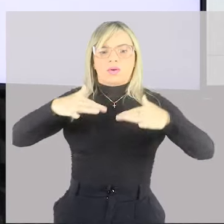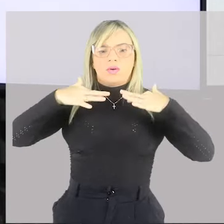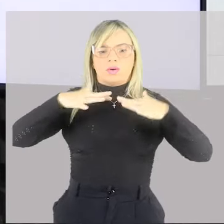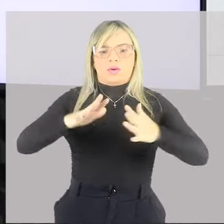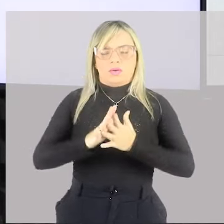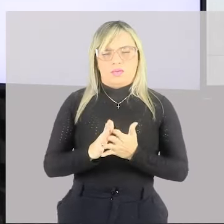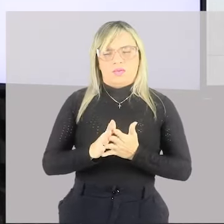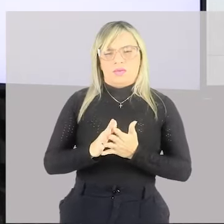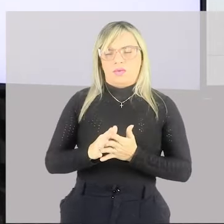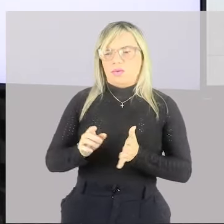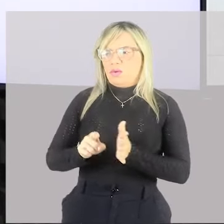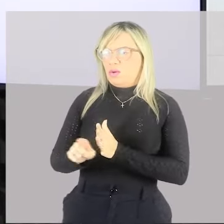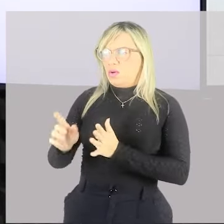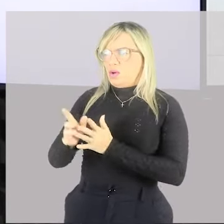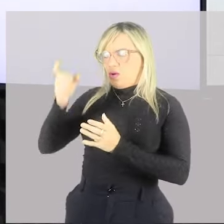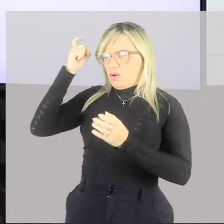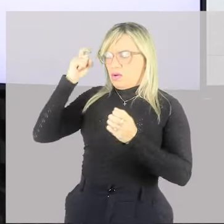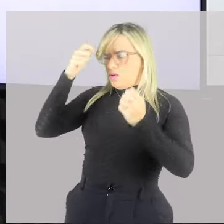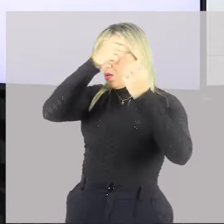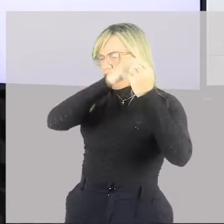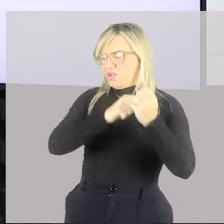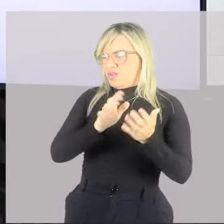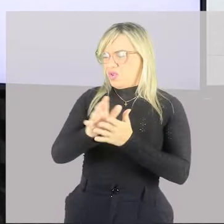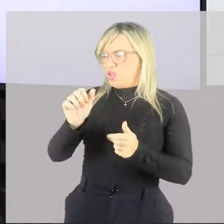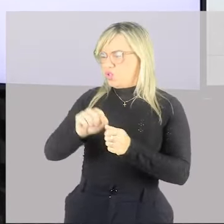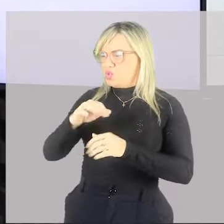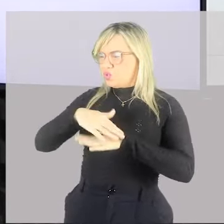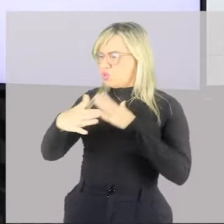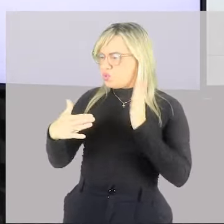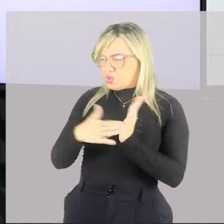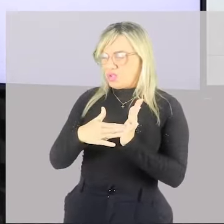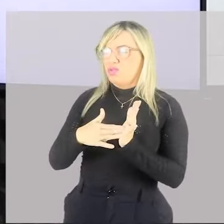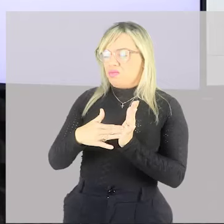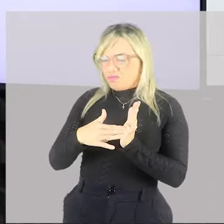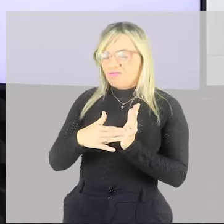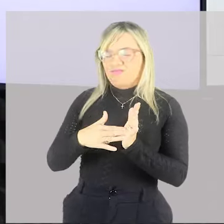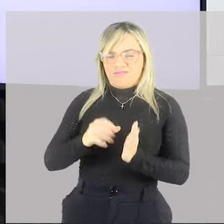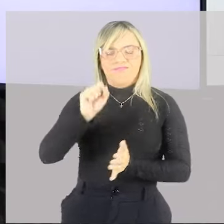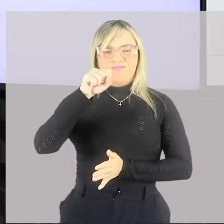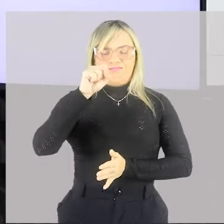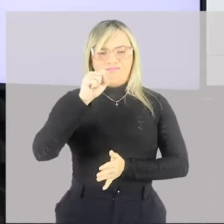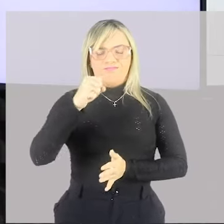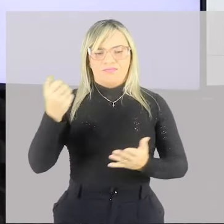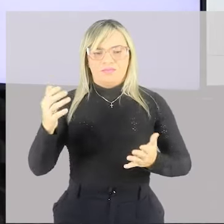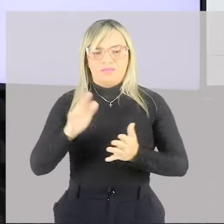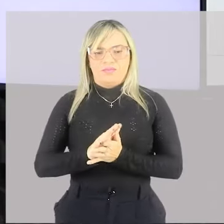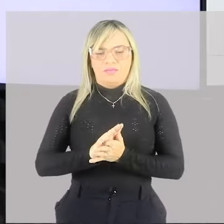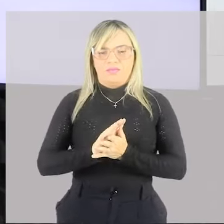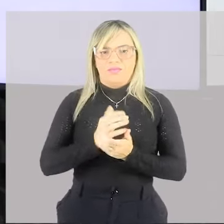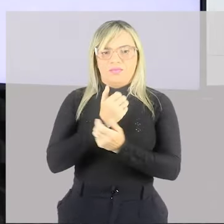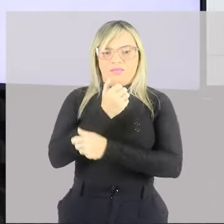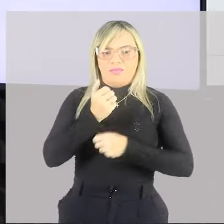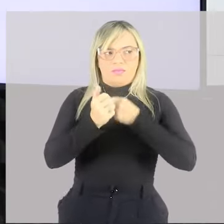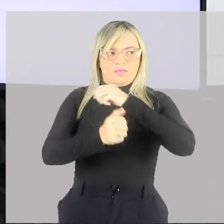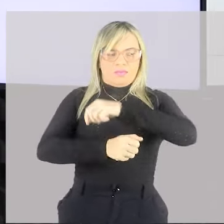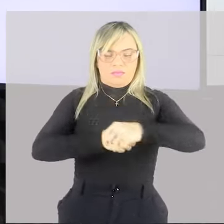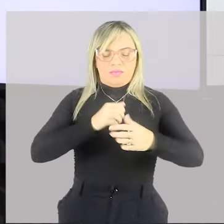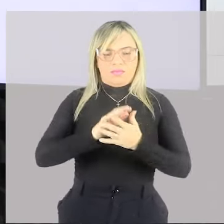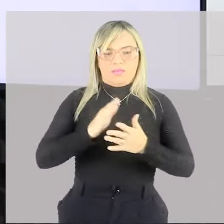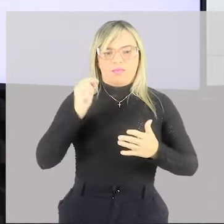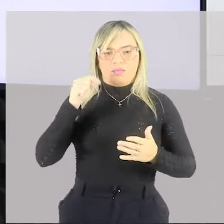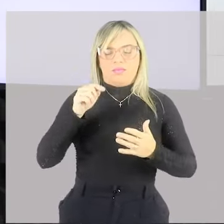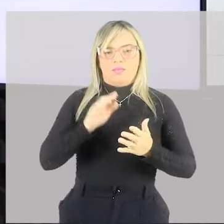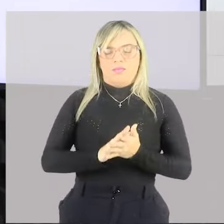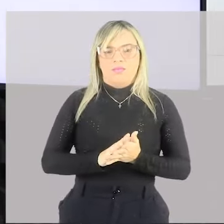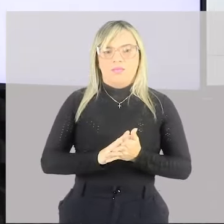professor o homem era Aleijadinho e fez isso tudinho Pois é diz o pessoal que amarravam nele um formão né de de